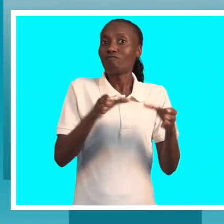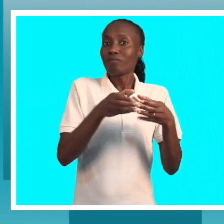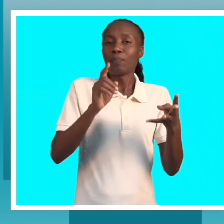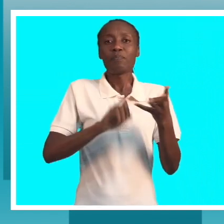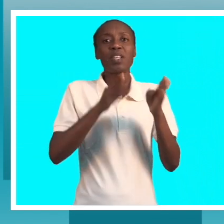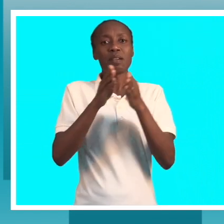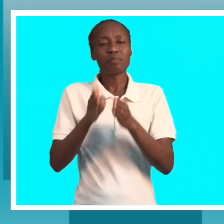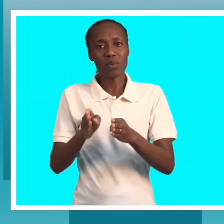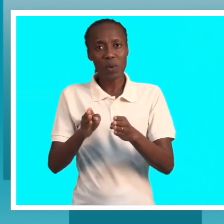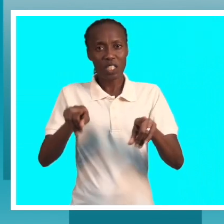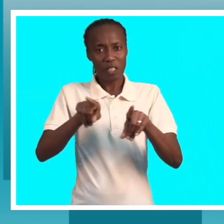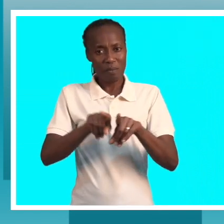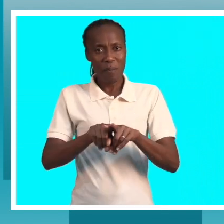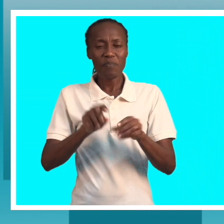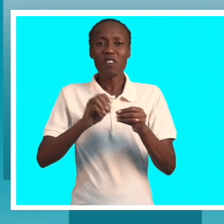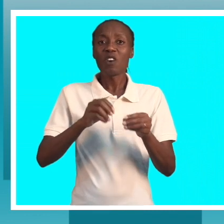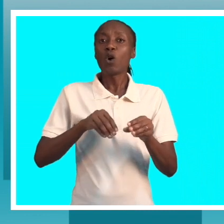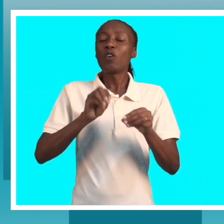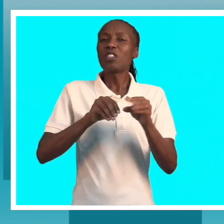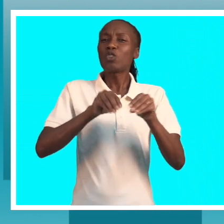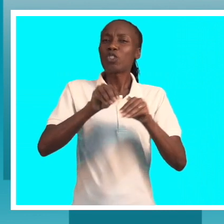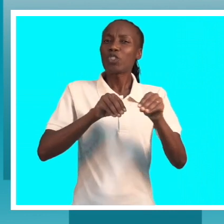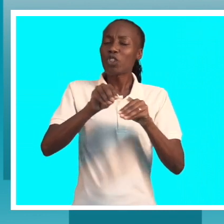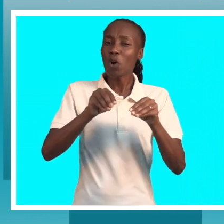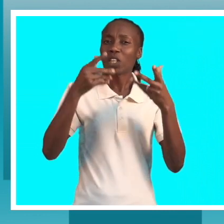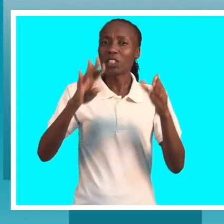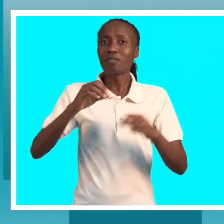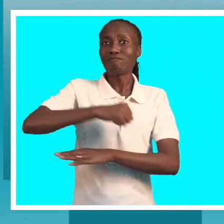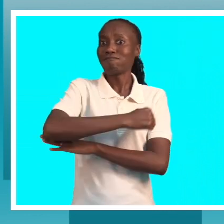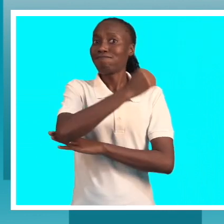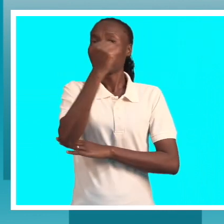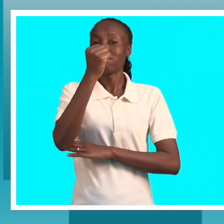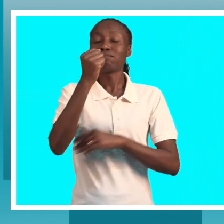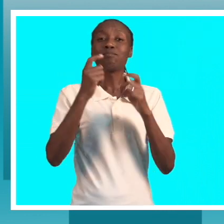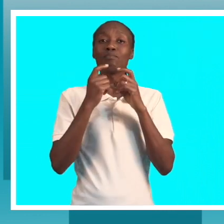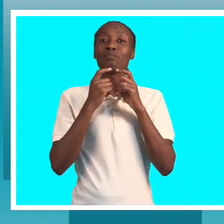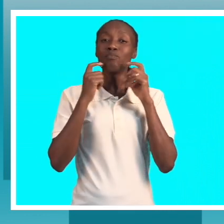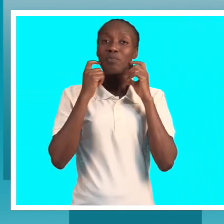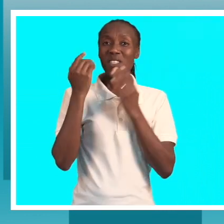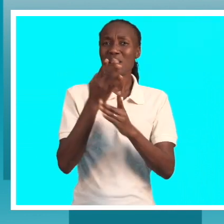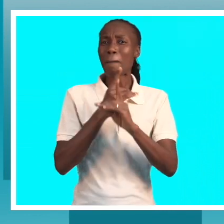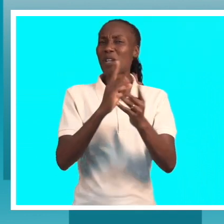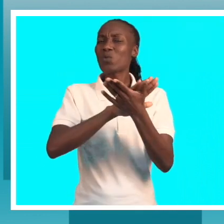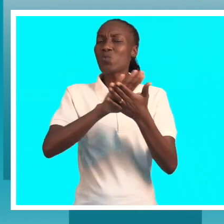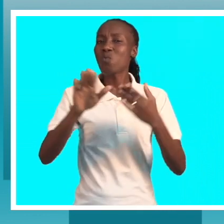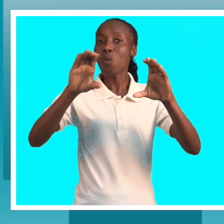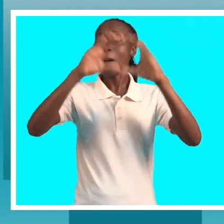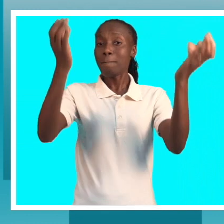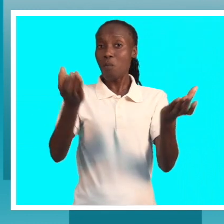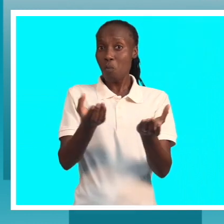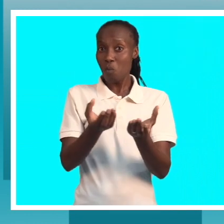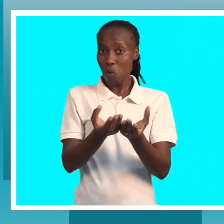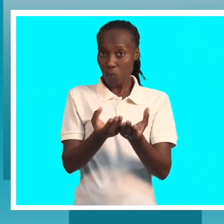especial que qualificamos para o Campeonato do Mundo. Sabemos todos nós que Moçambique nunca tinha estado numa competição a nível mundial